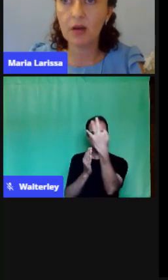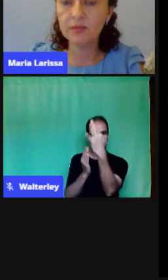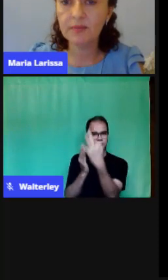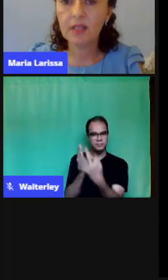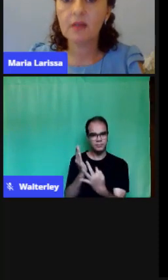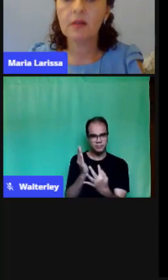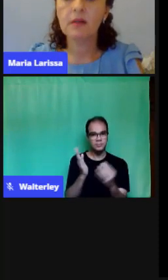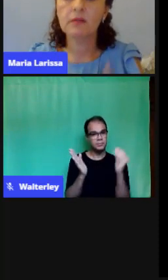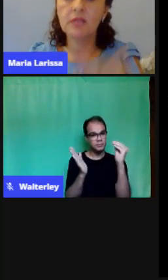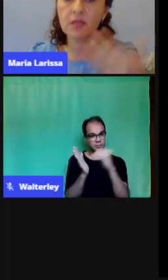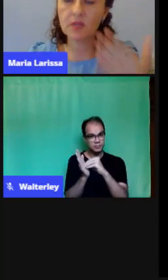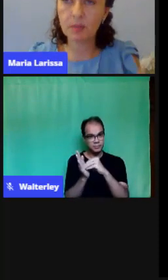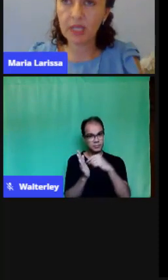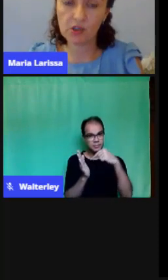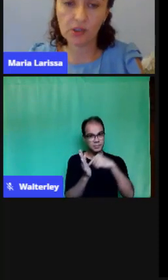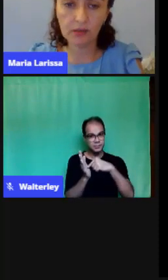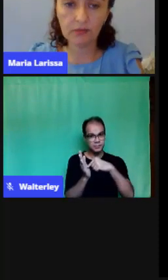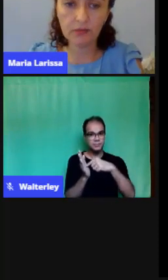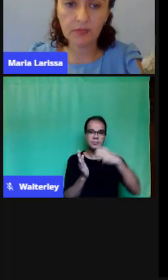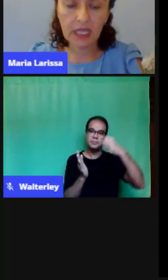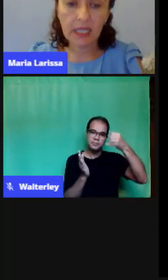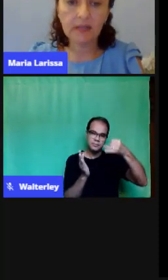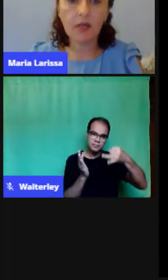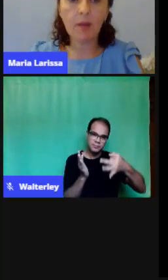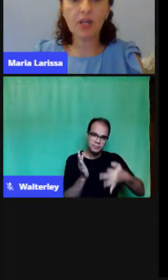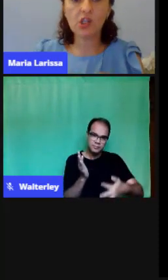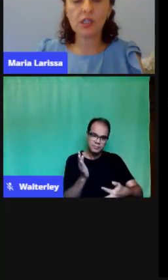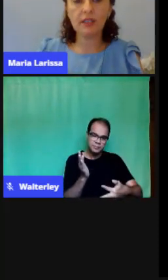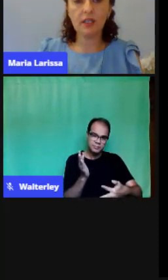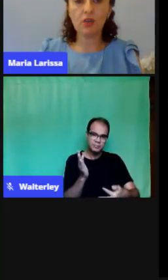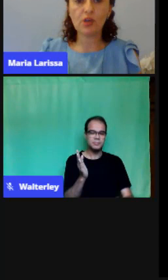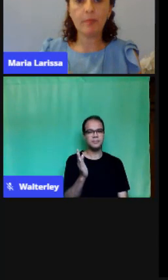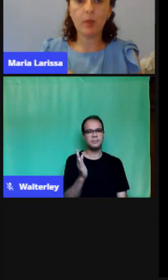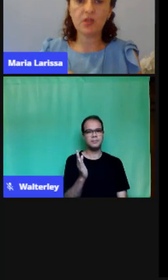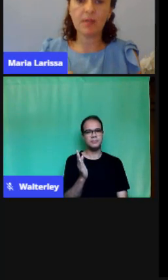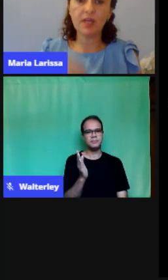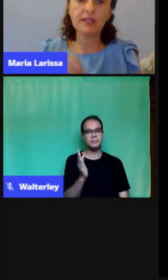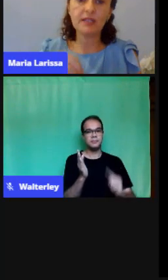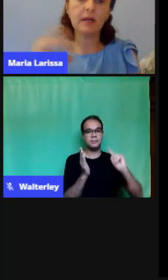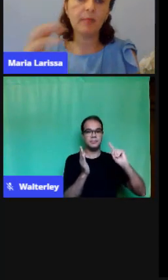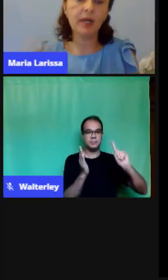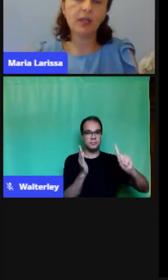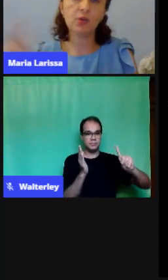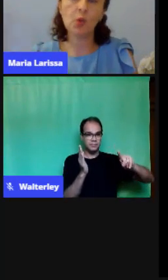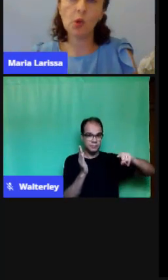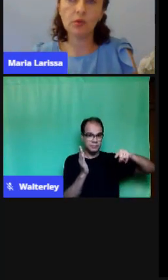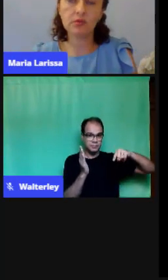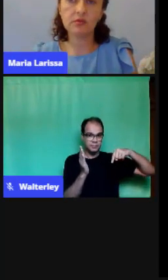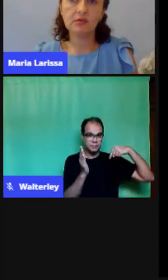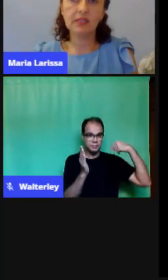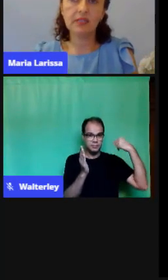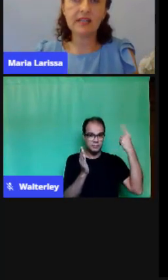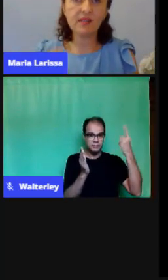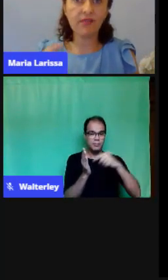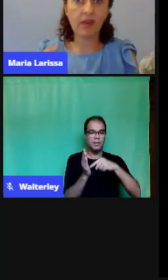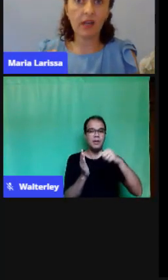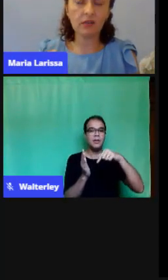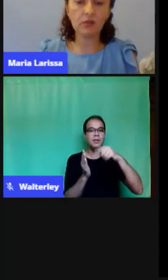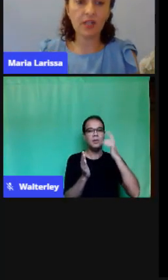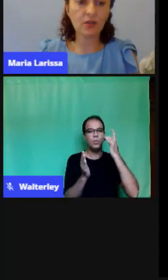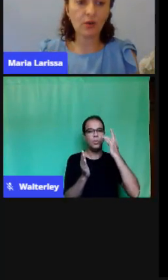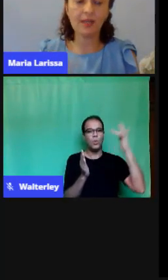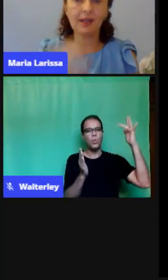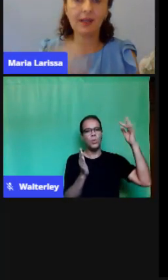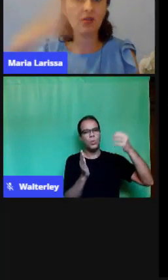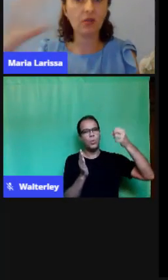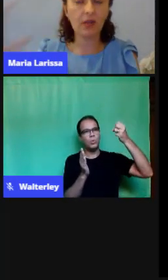de São Paulo, um texto explicativo. Então, a partir daí, eu já posso, a partir dessa campanha do ouro, desse